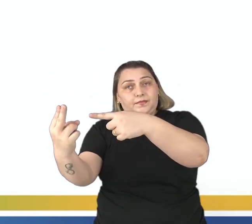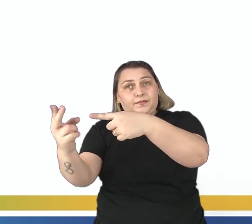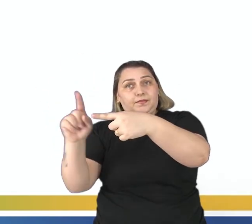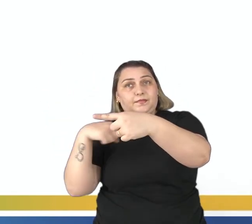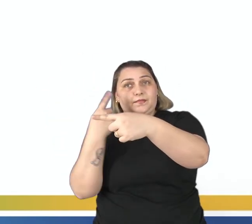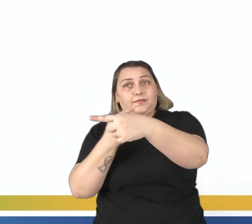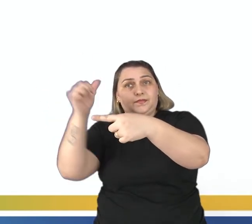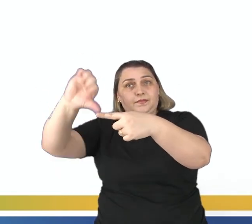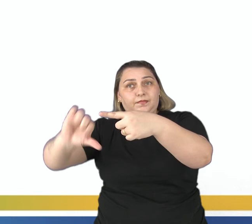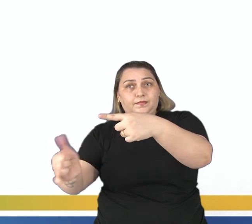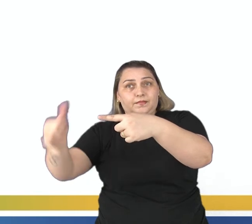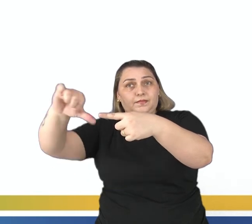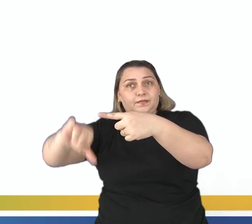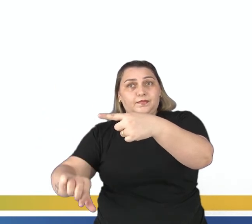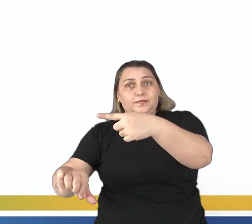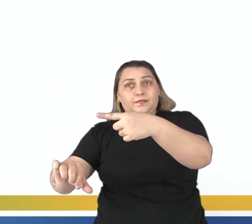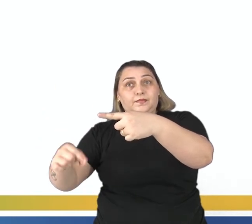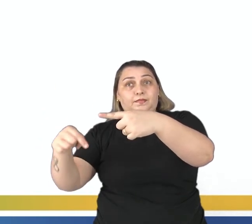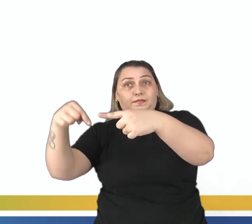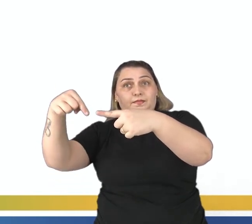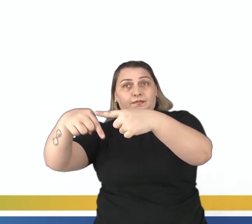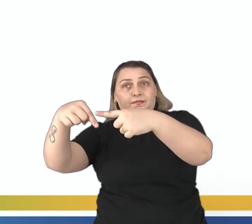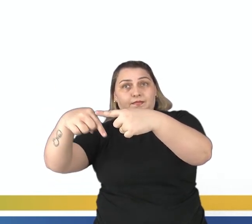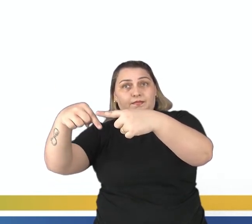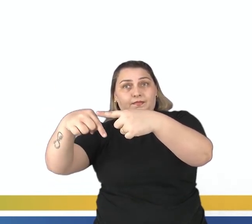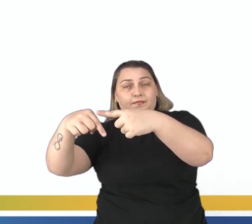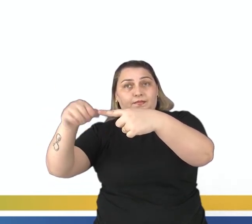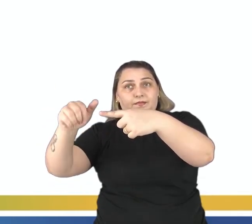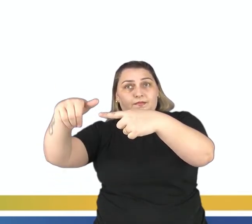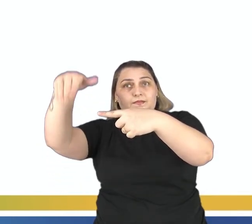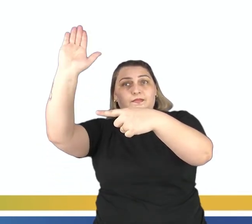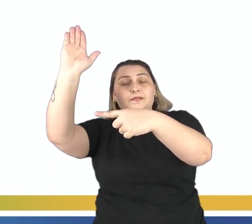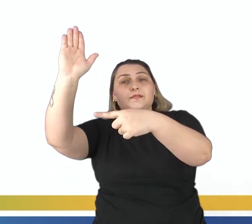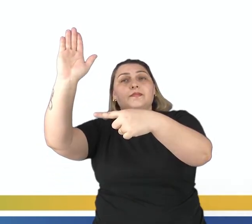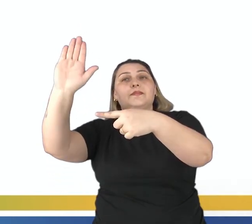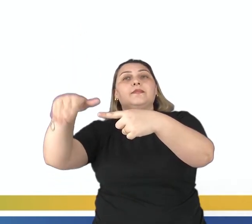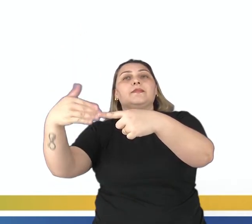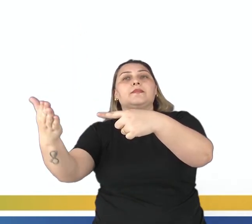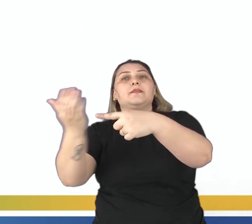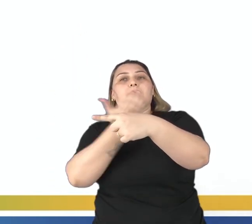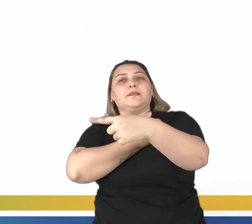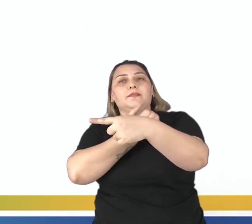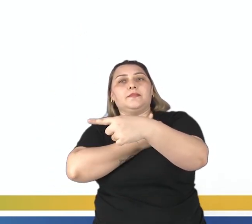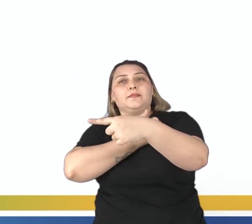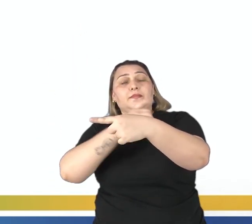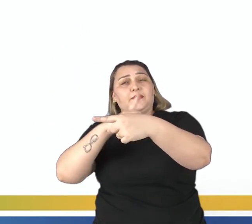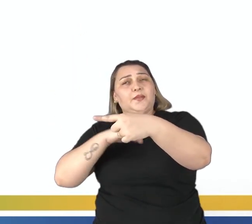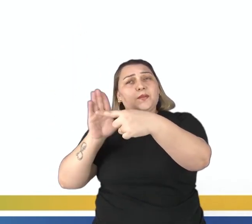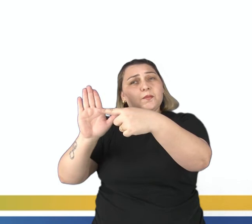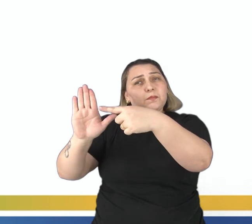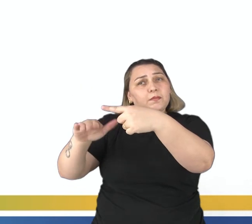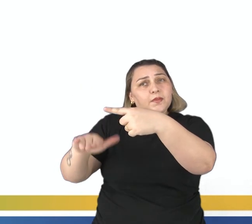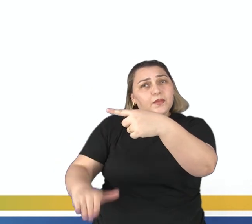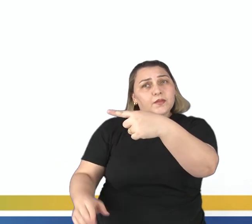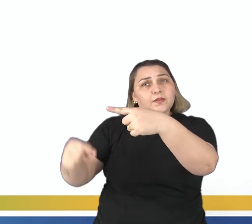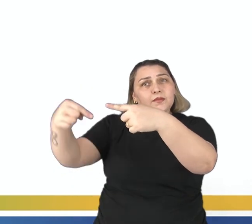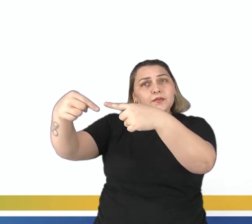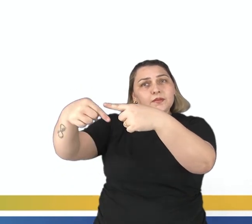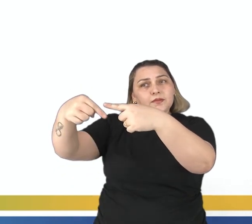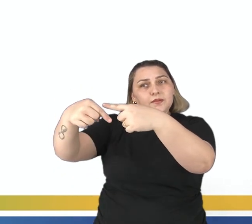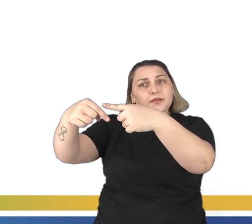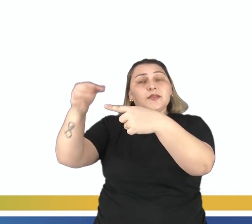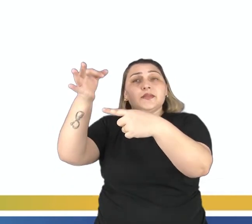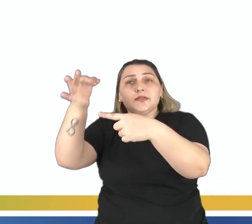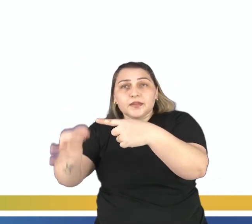iguais, nós vamos analisar os denominadores. E a maior fração será aquela que possui o menor